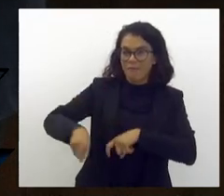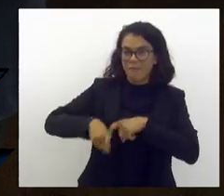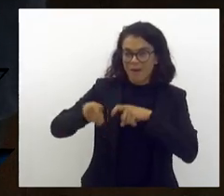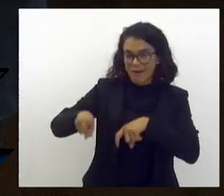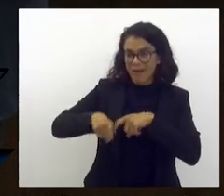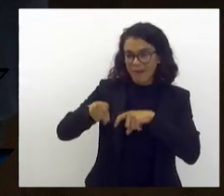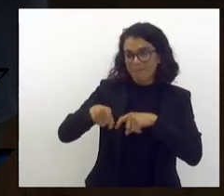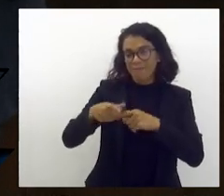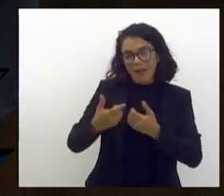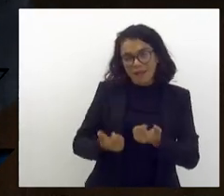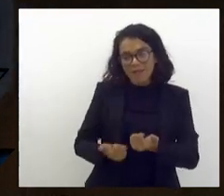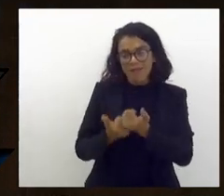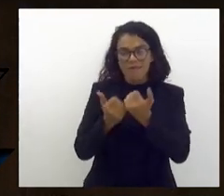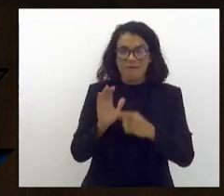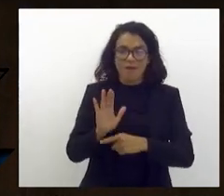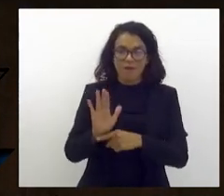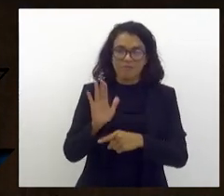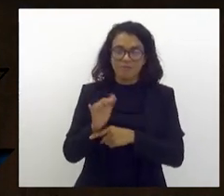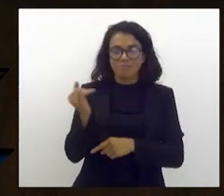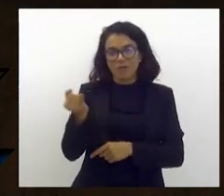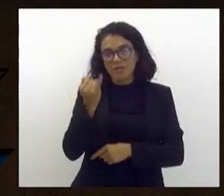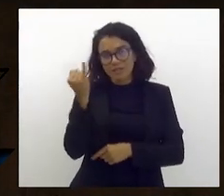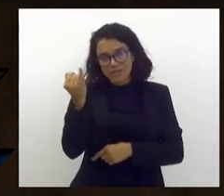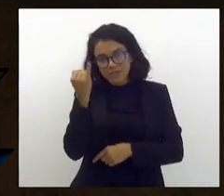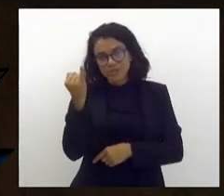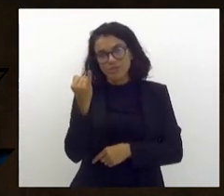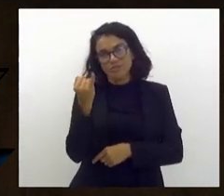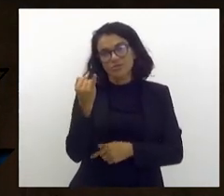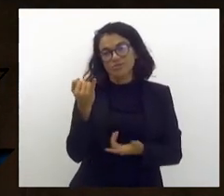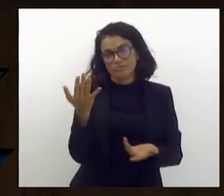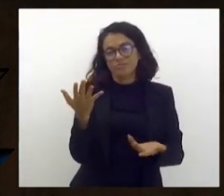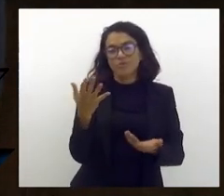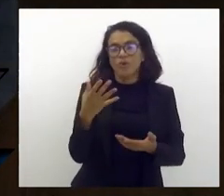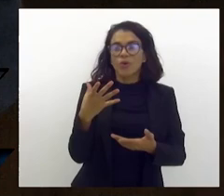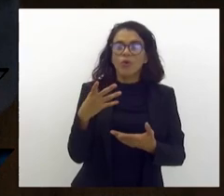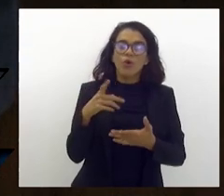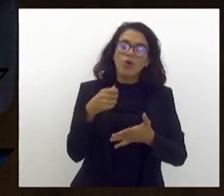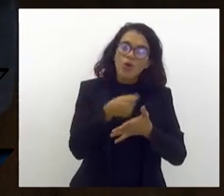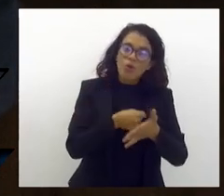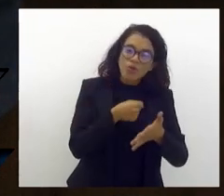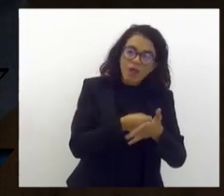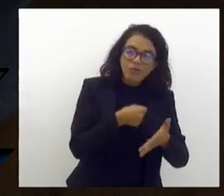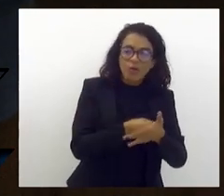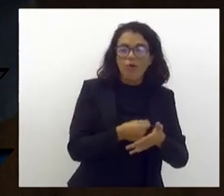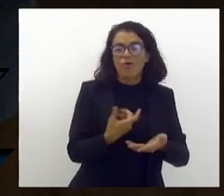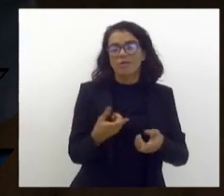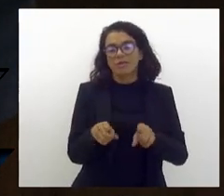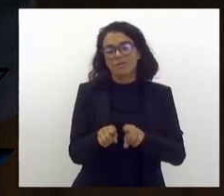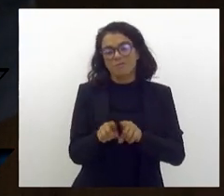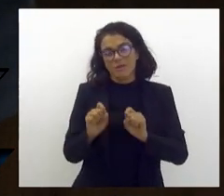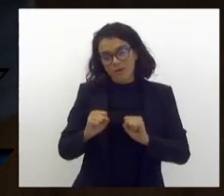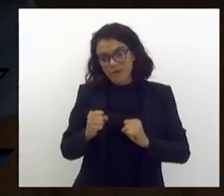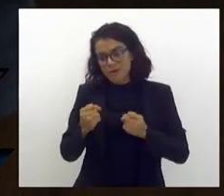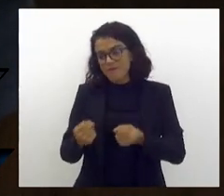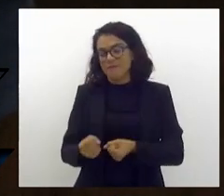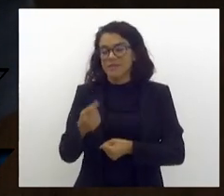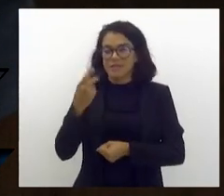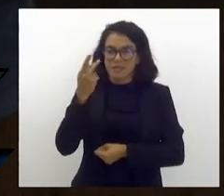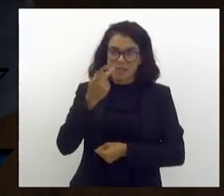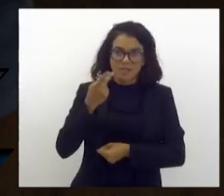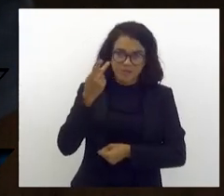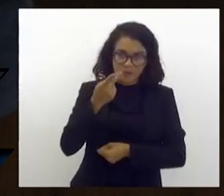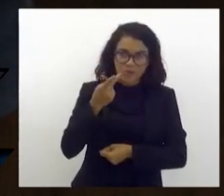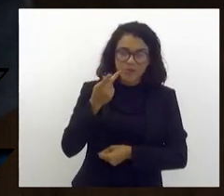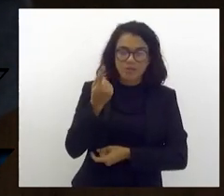uma contribuição muito importante com os lutadores, com esse tema, com a defesa das políticas